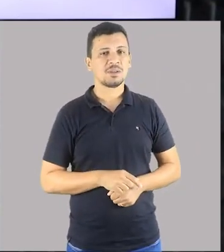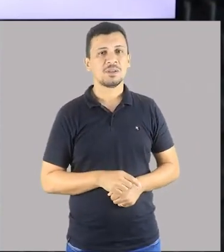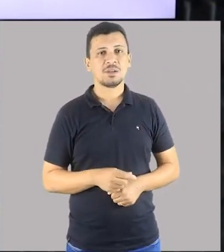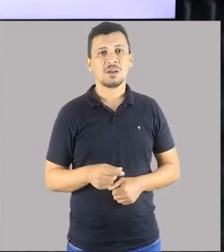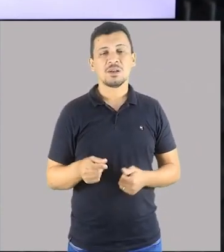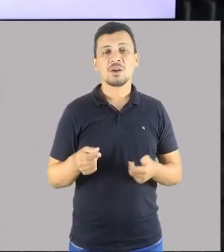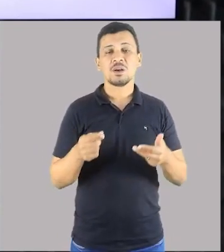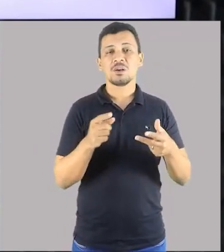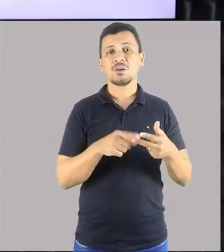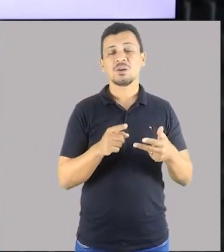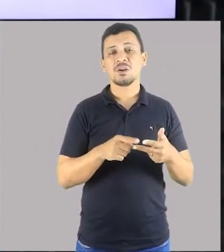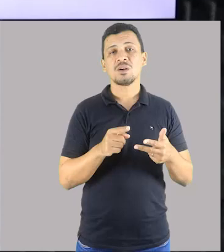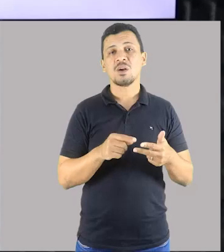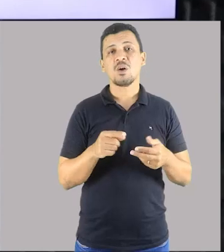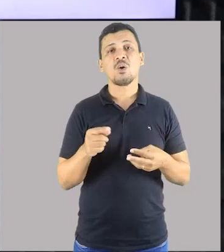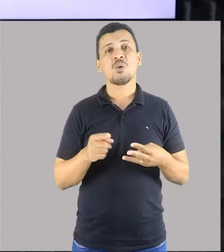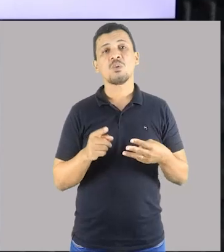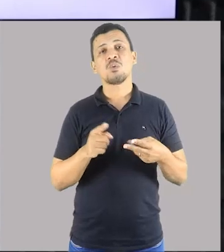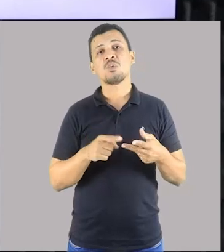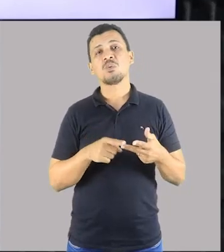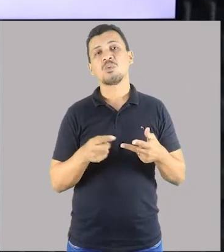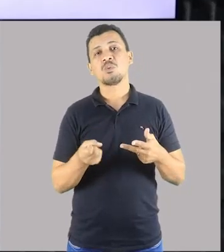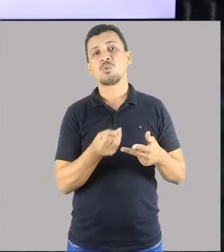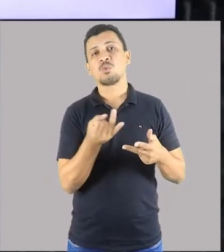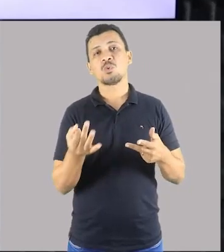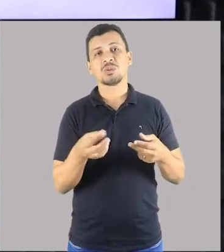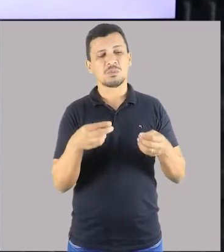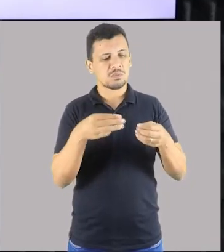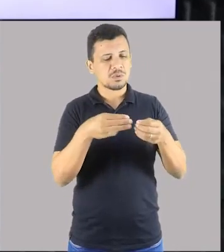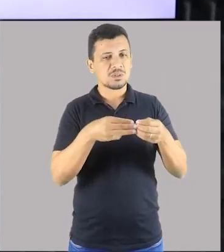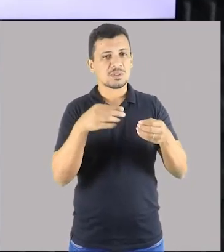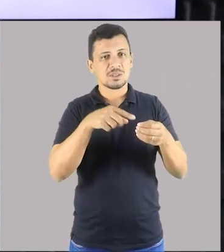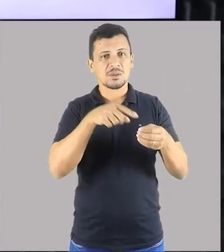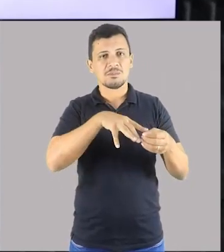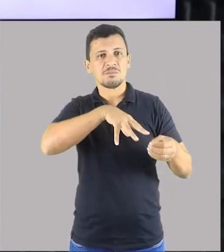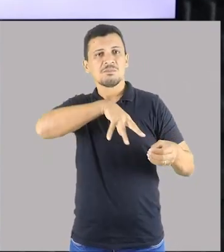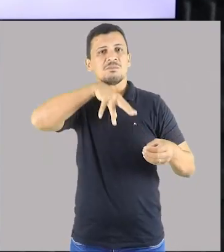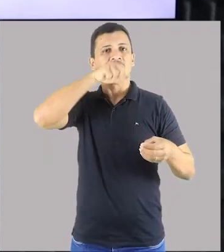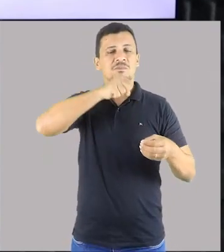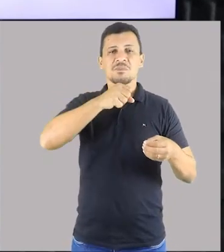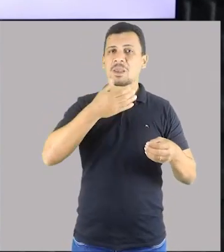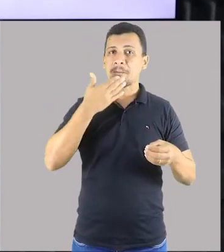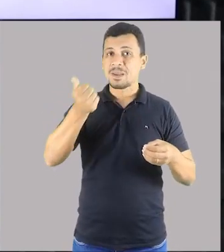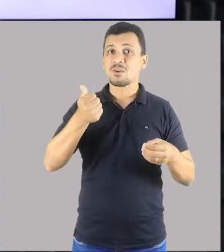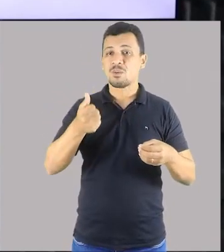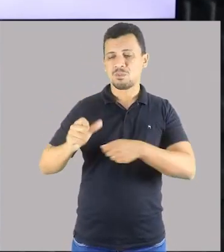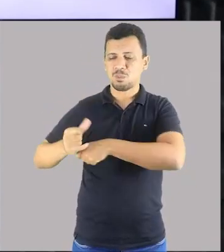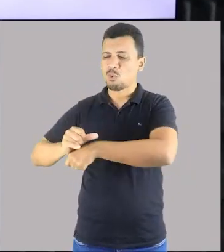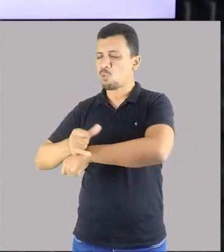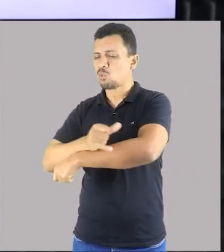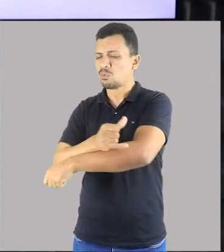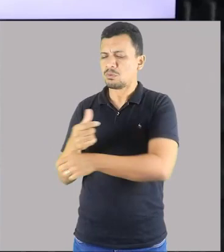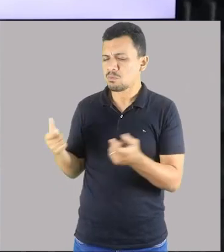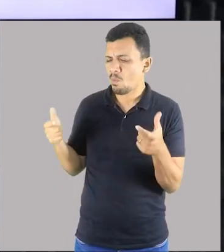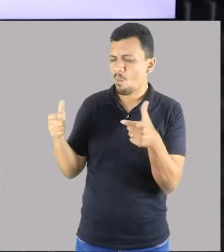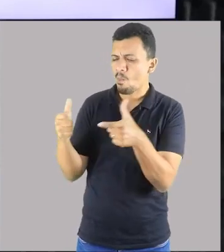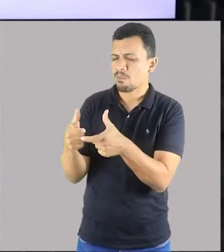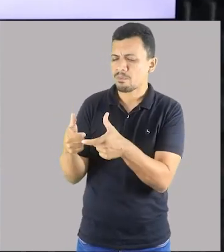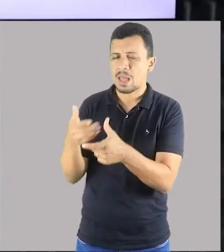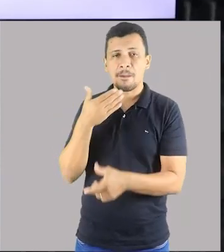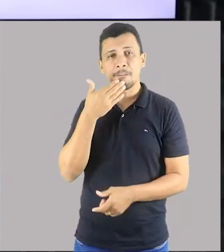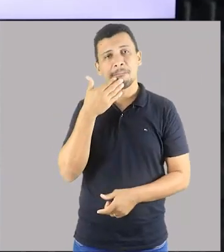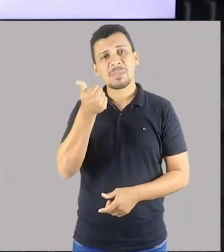de mitocôndrias e do tamanho das mitocôndrias. Significa que esse indivíduo vai queimar mais gordura, melhorando o quê? O